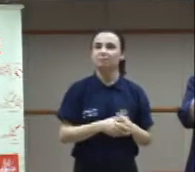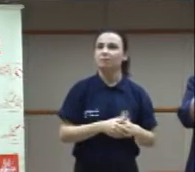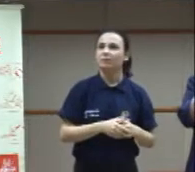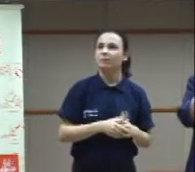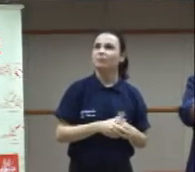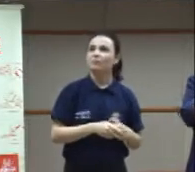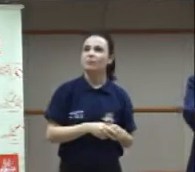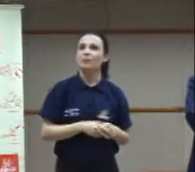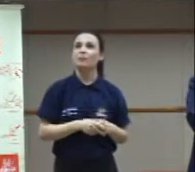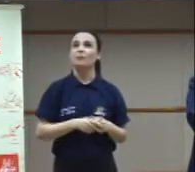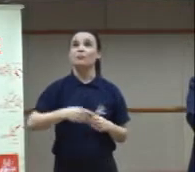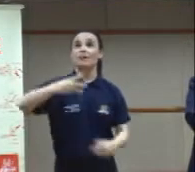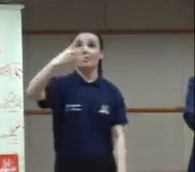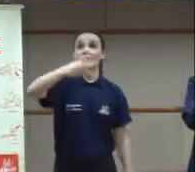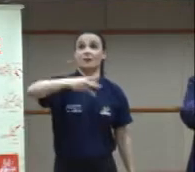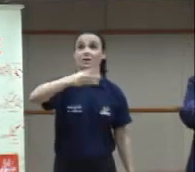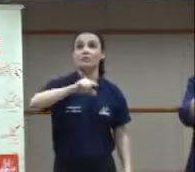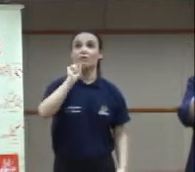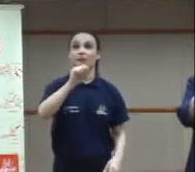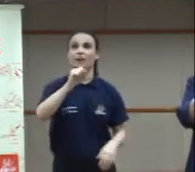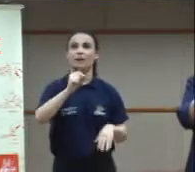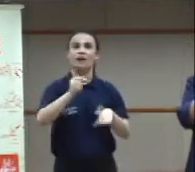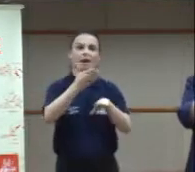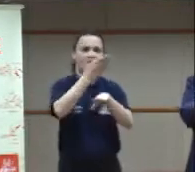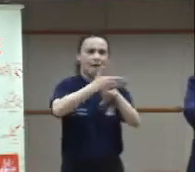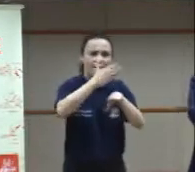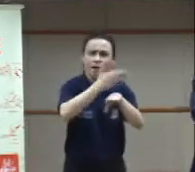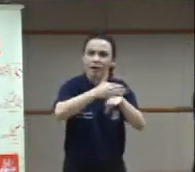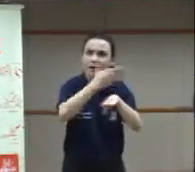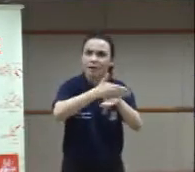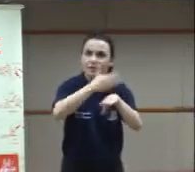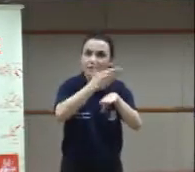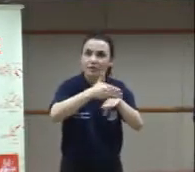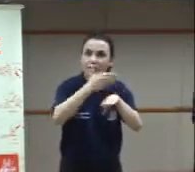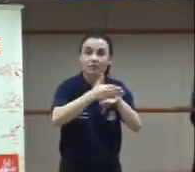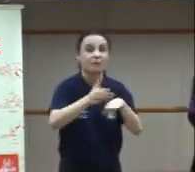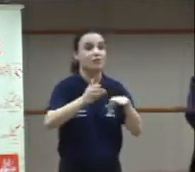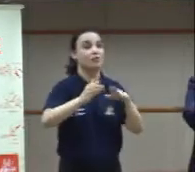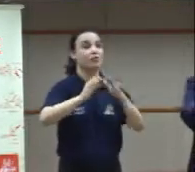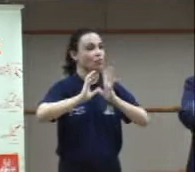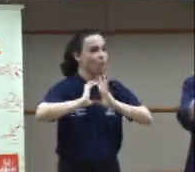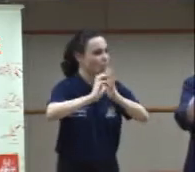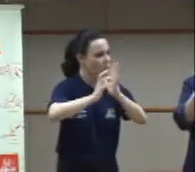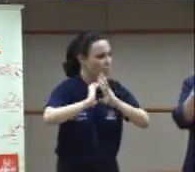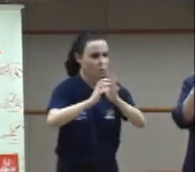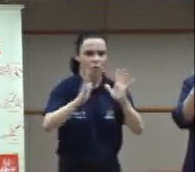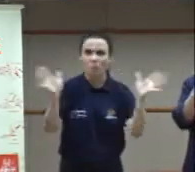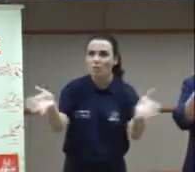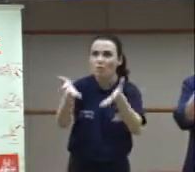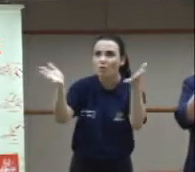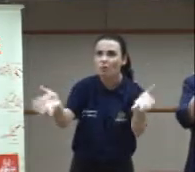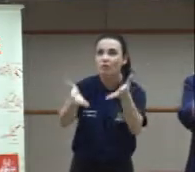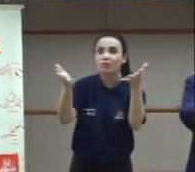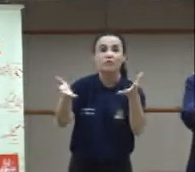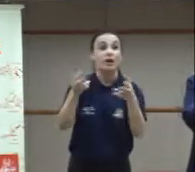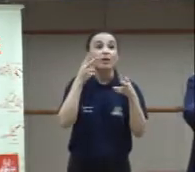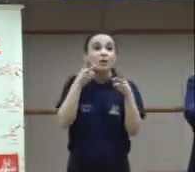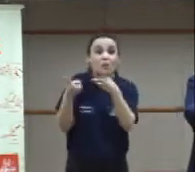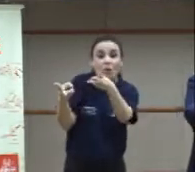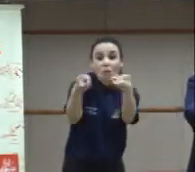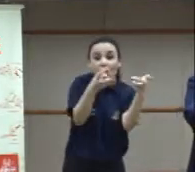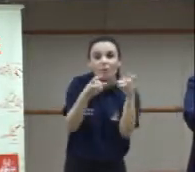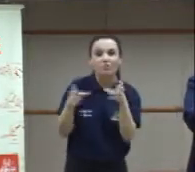capacitar, motivar e observar docentes para a prática pedagógica